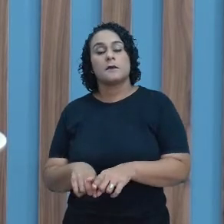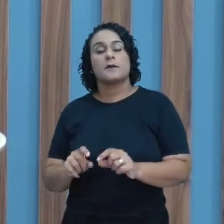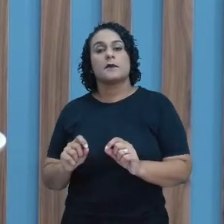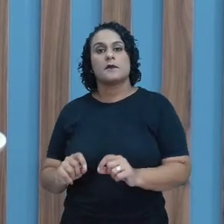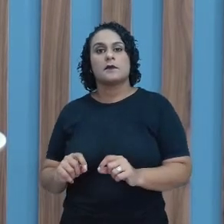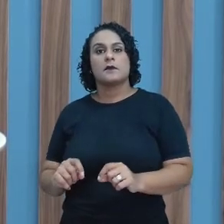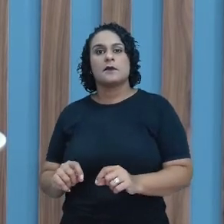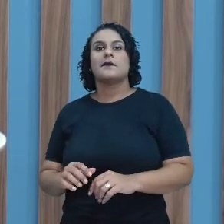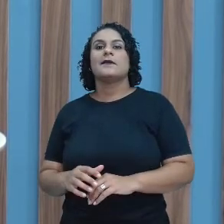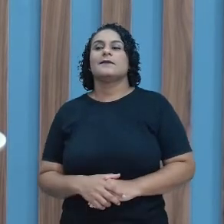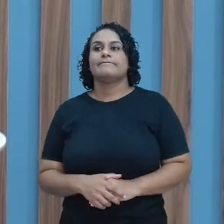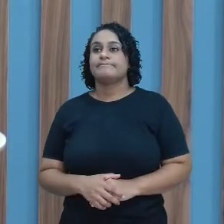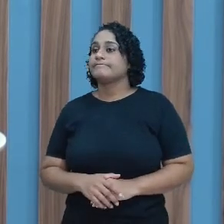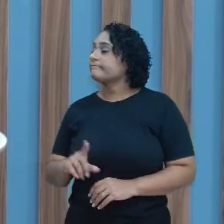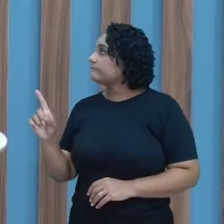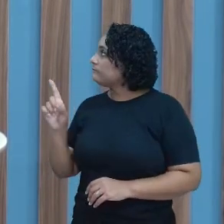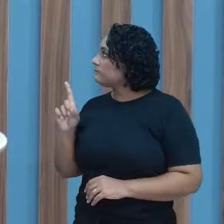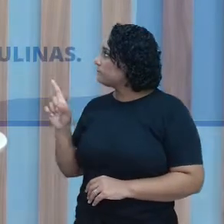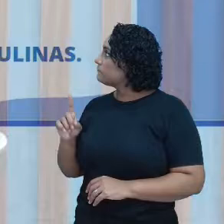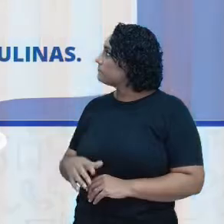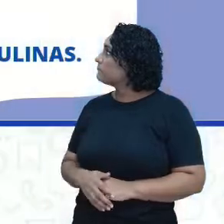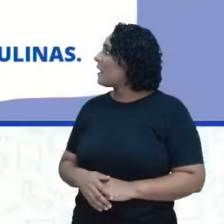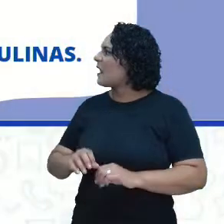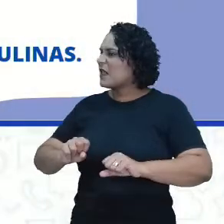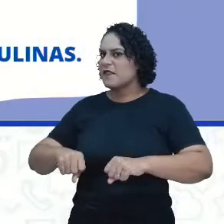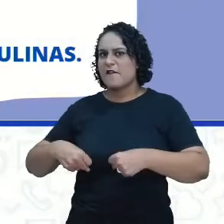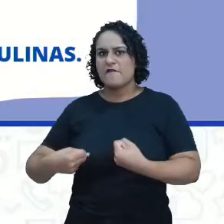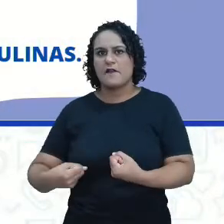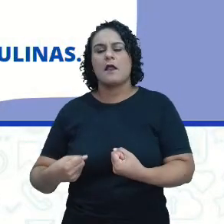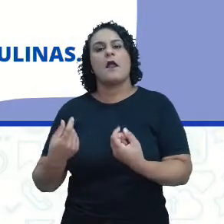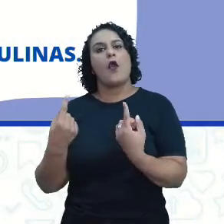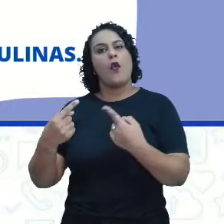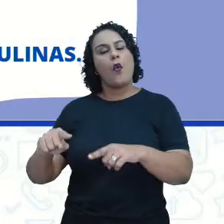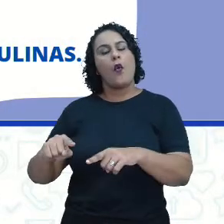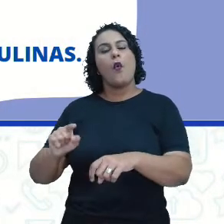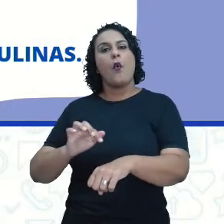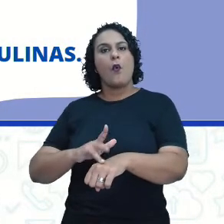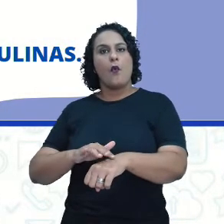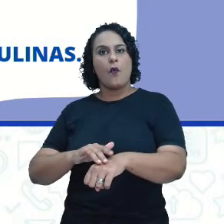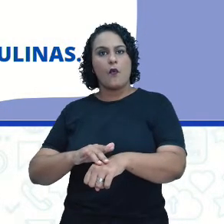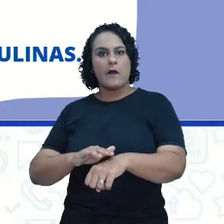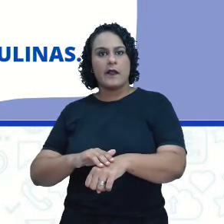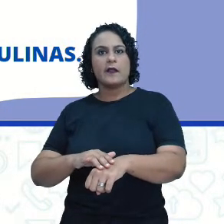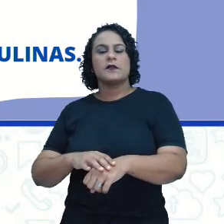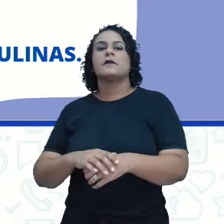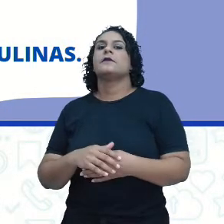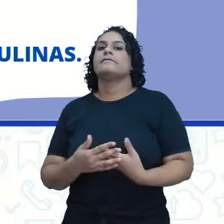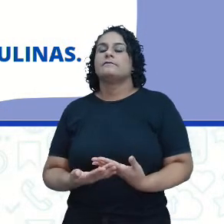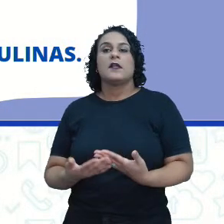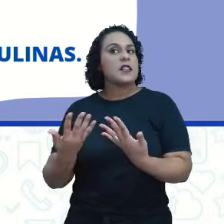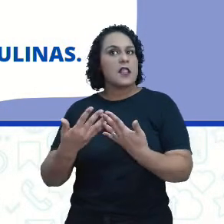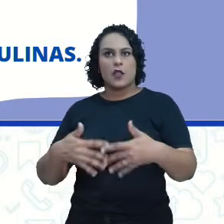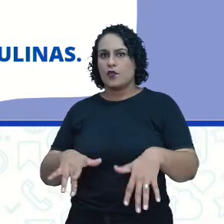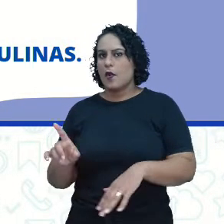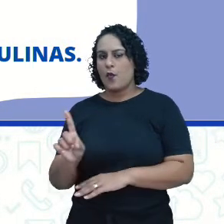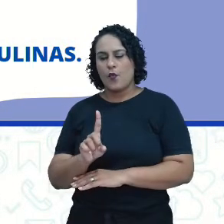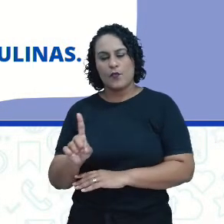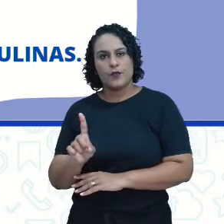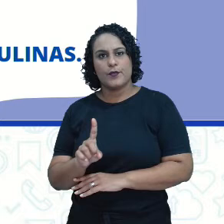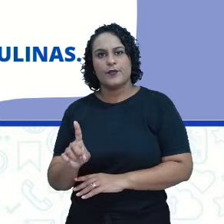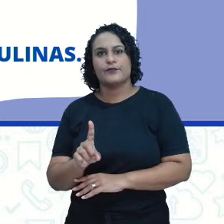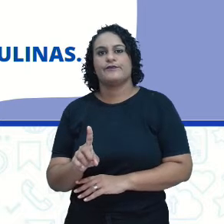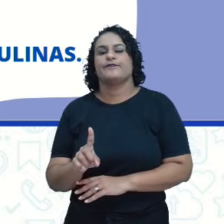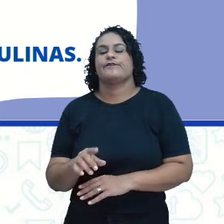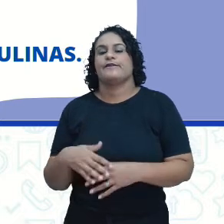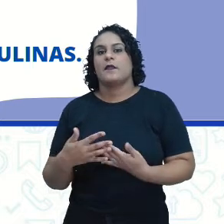da imunidade artificial, aquela que a partir de muito estudo, não é, de um grupo de cientistas, de um grupo de estudiosos